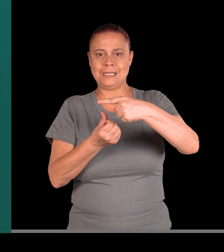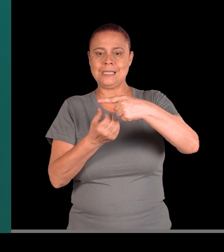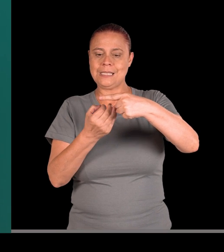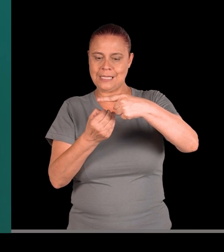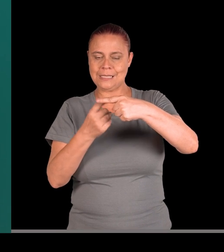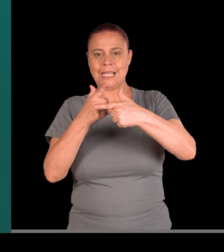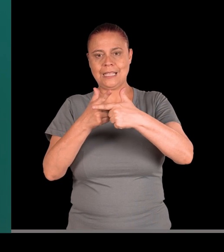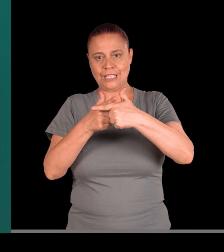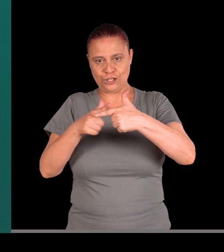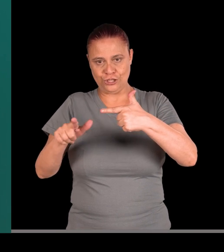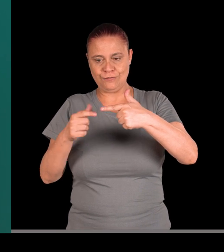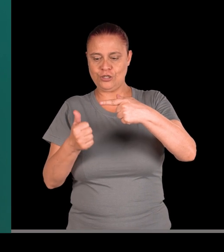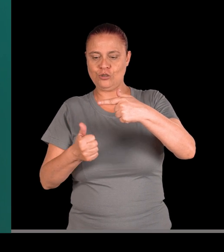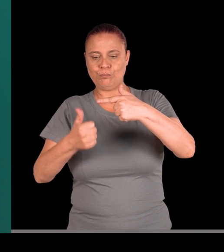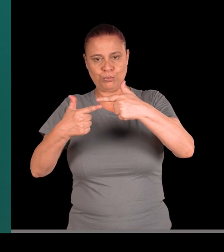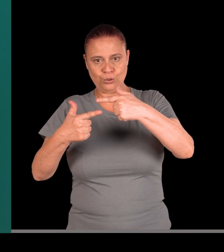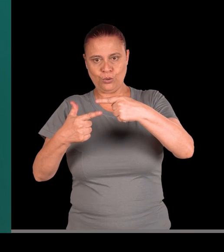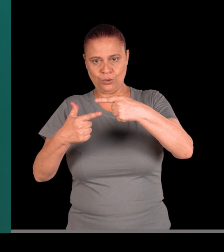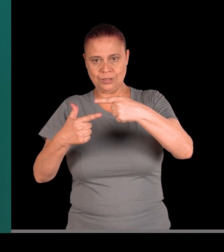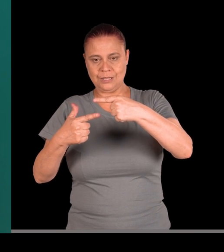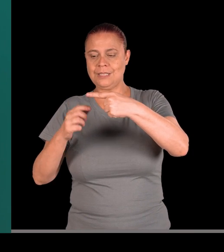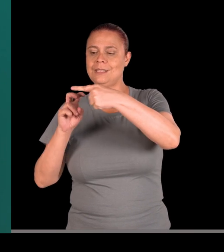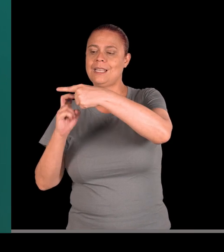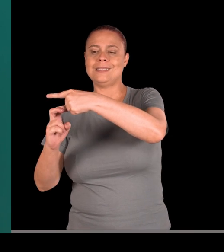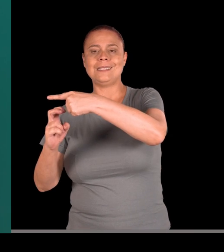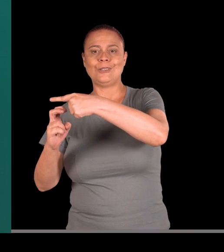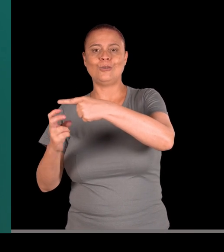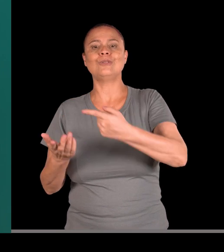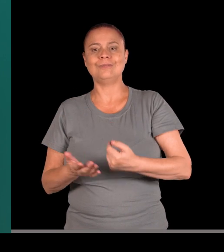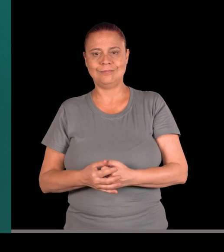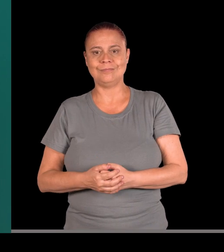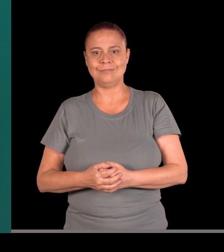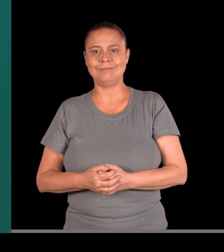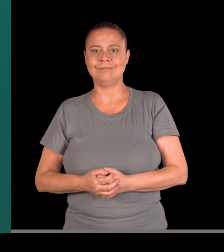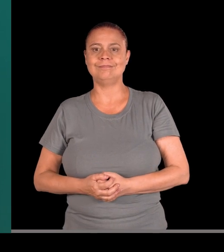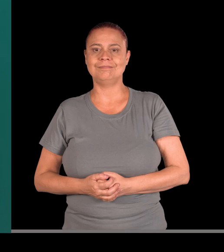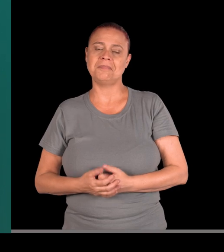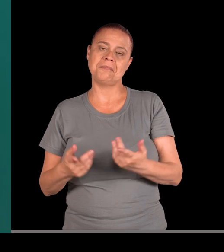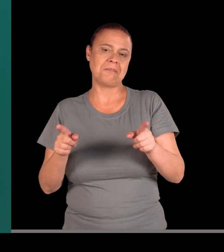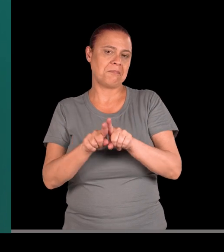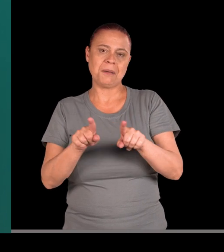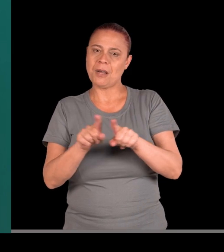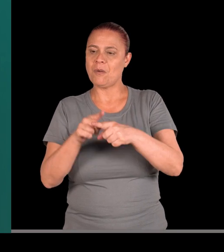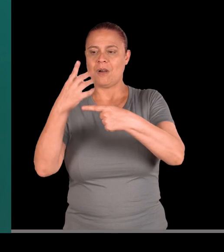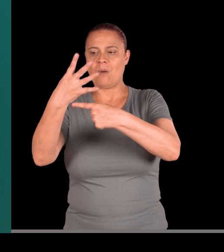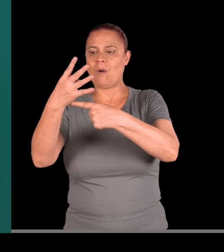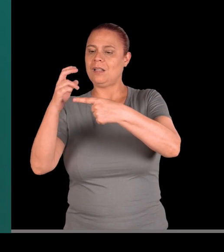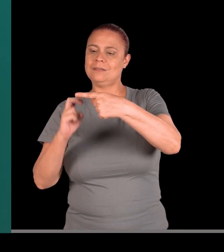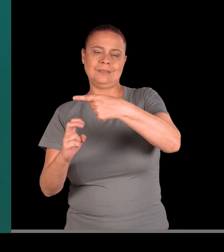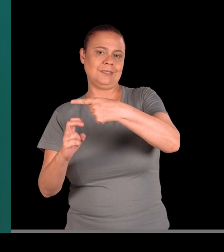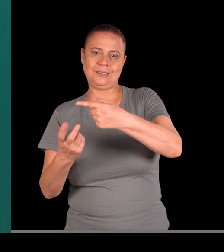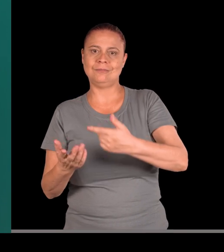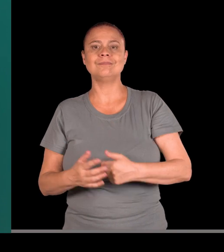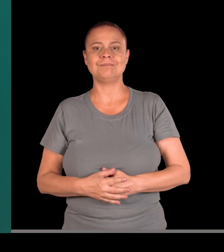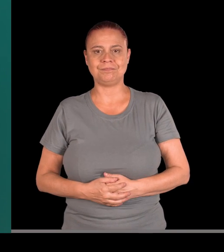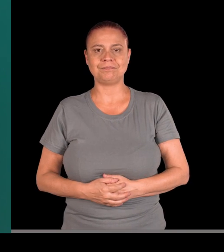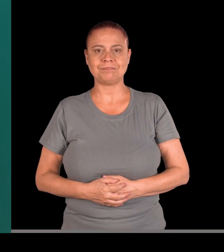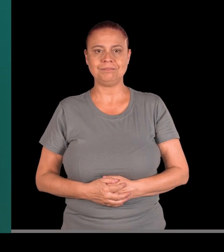Ou 60 dividido por 12 dá 5. Então, poderia ter feito